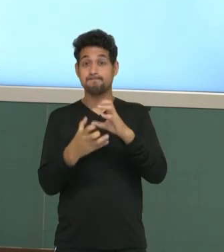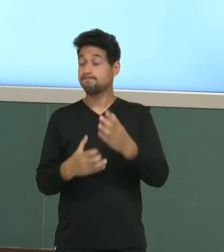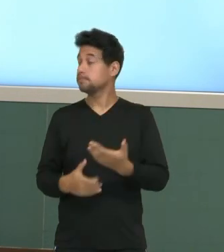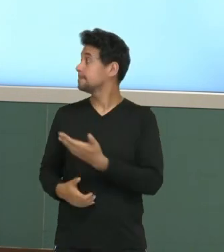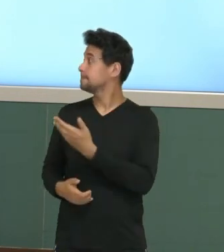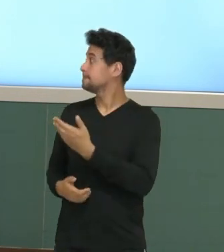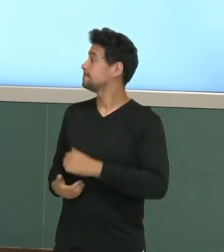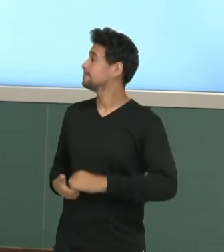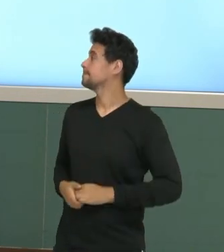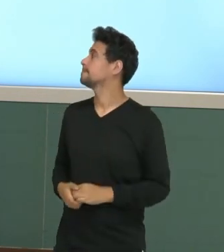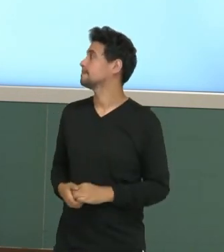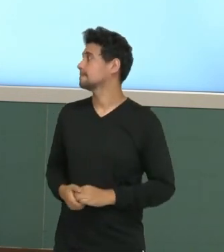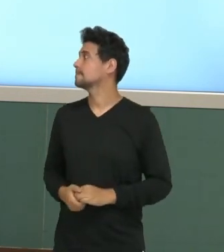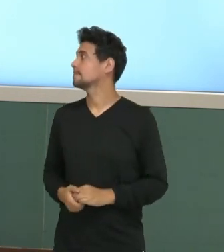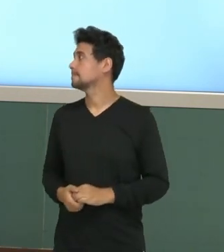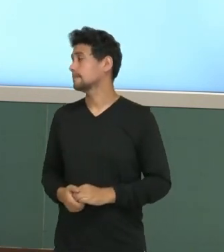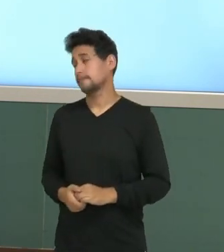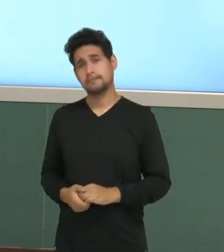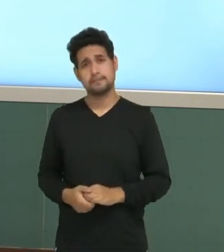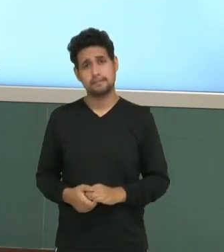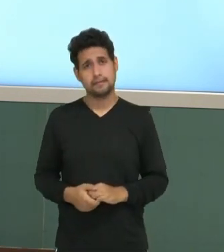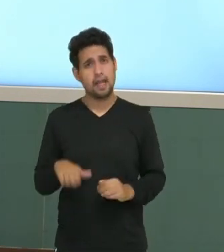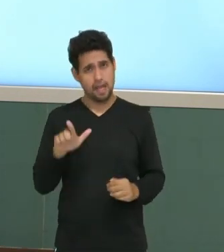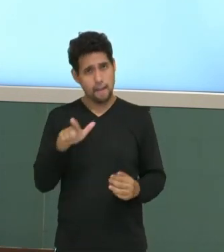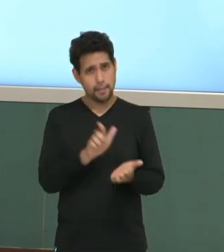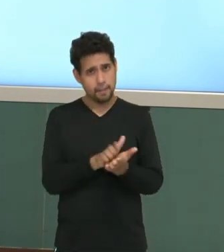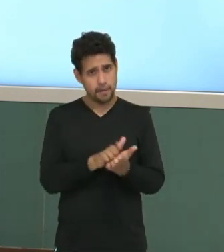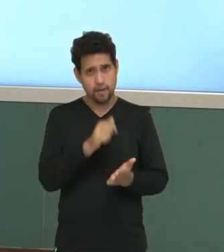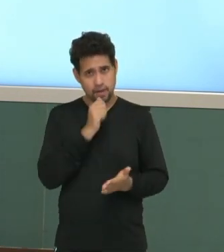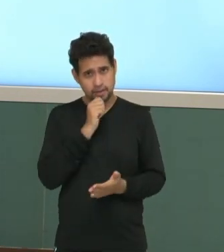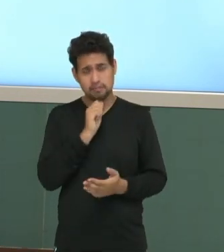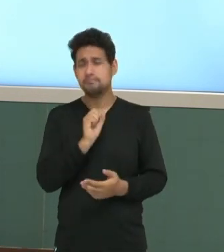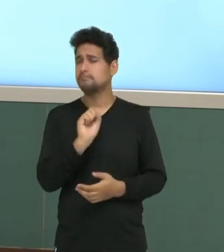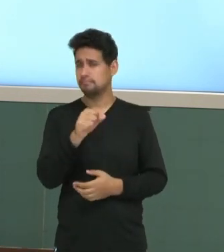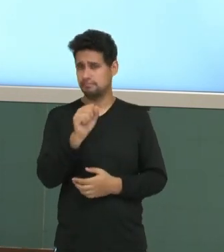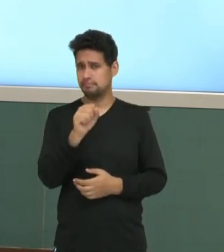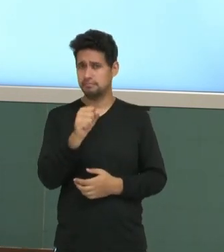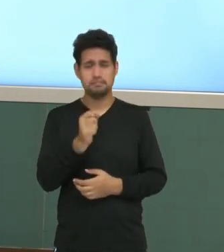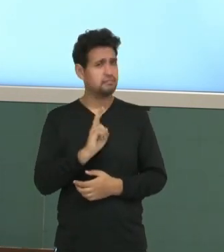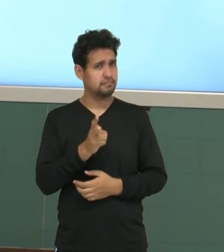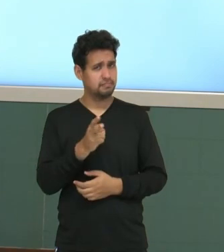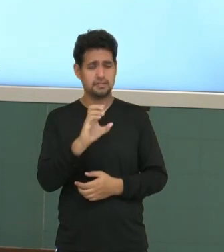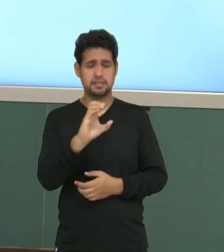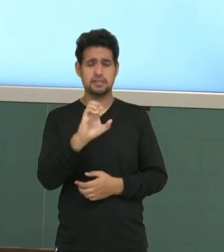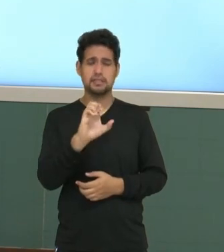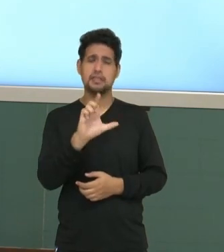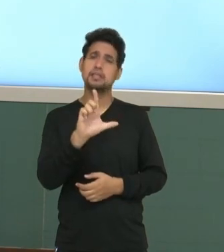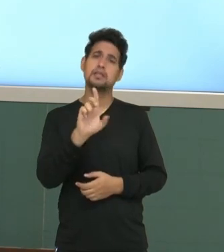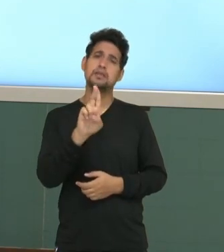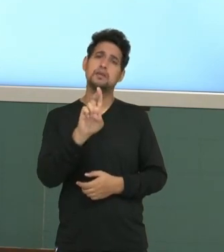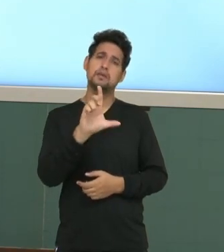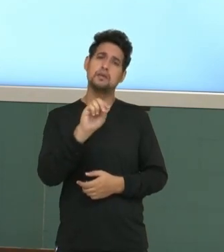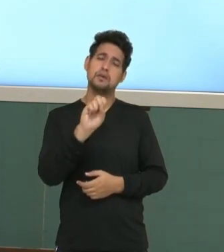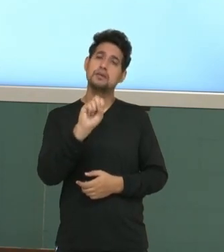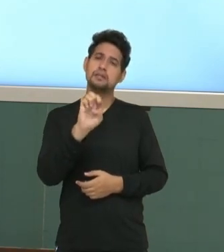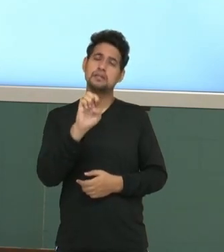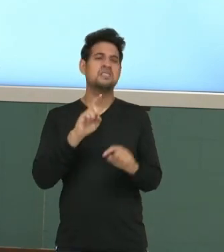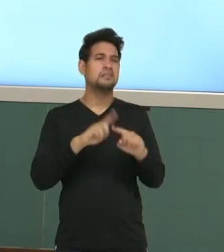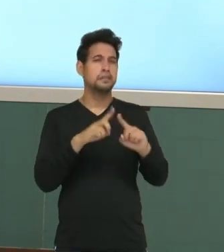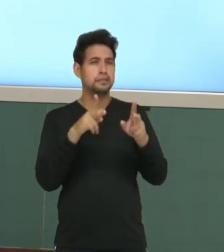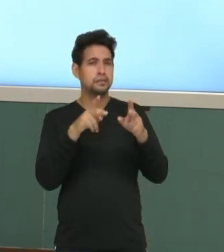amasso, ele continua sendo papel, continua na sua composição celulose. Mas vocês repararam